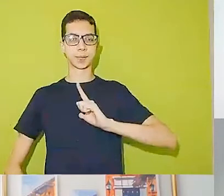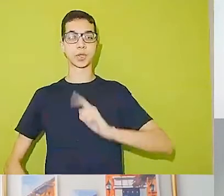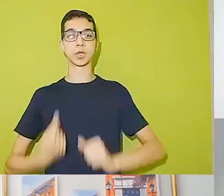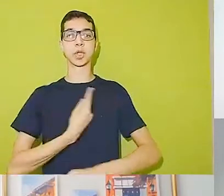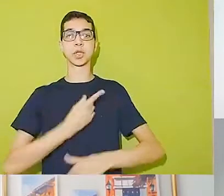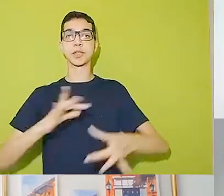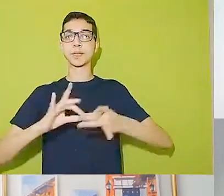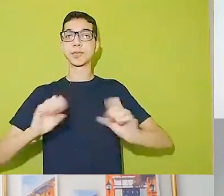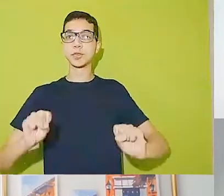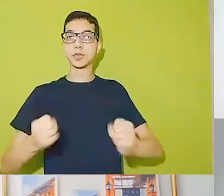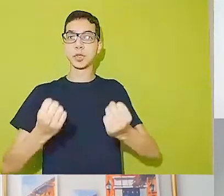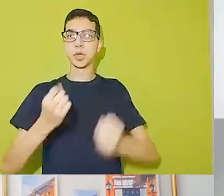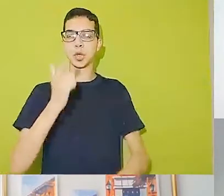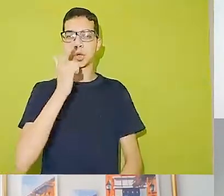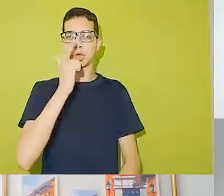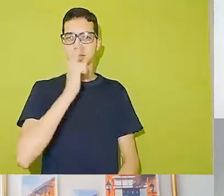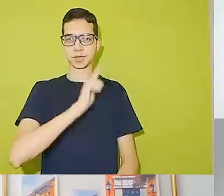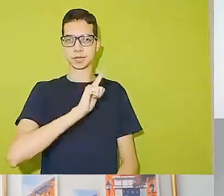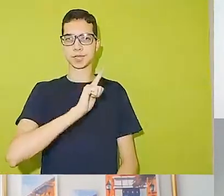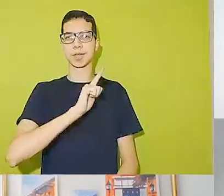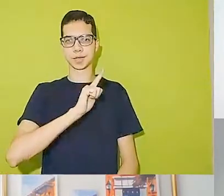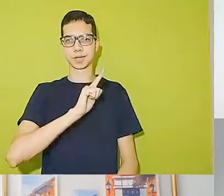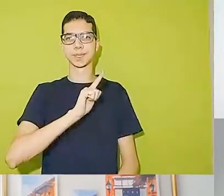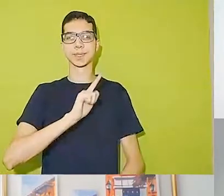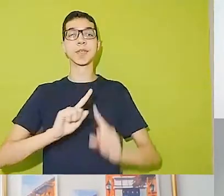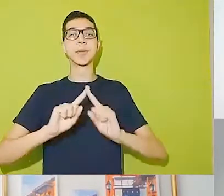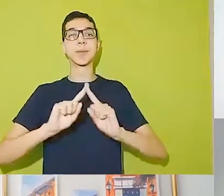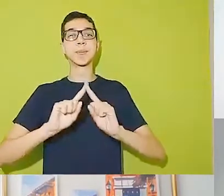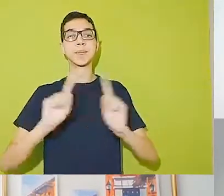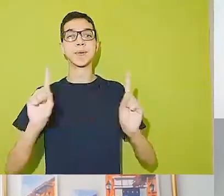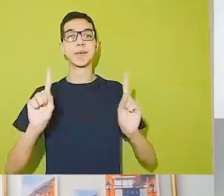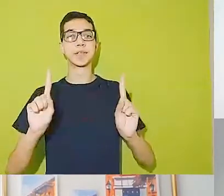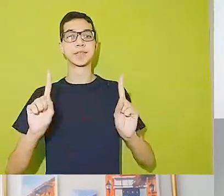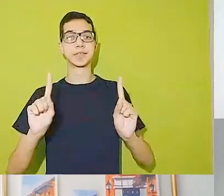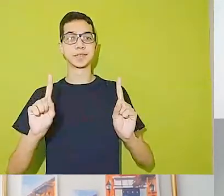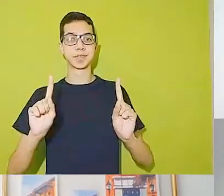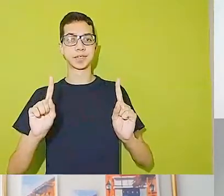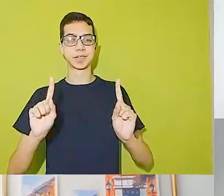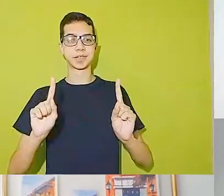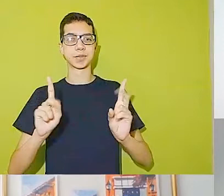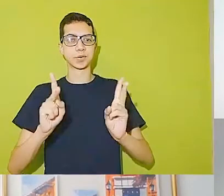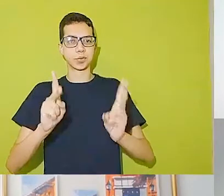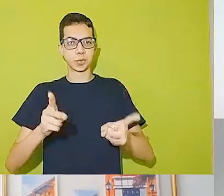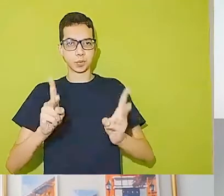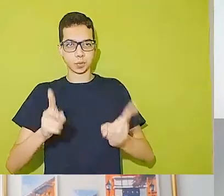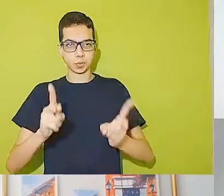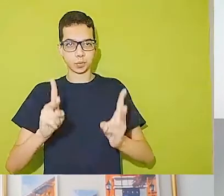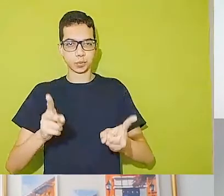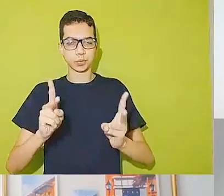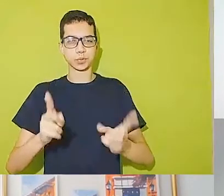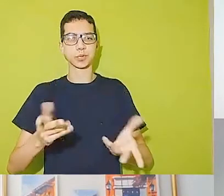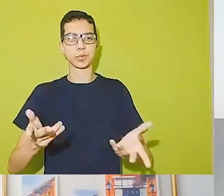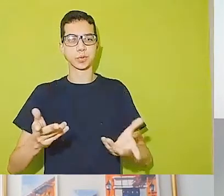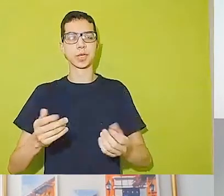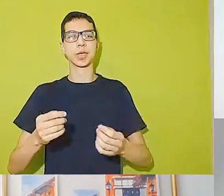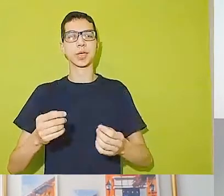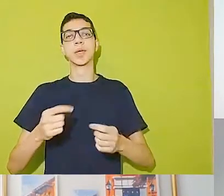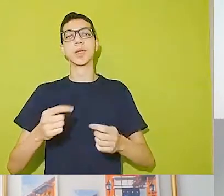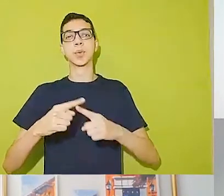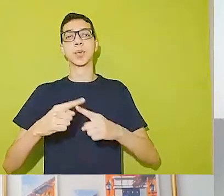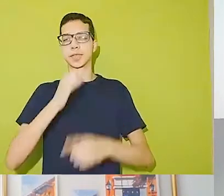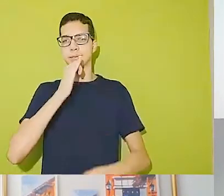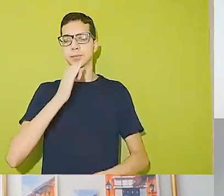já no meio do caminho, mas que não tira o mérito de quem começou, porque foi um grande